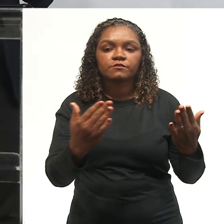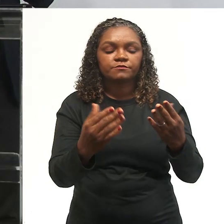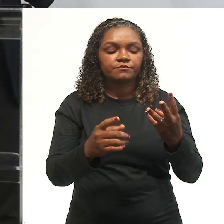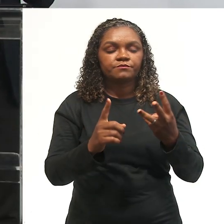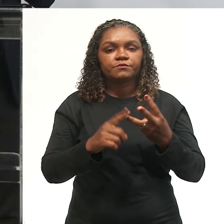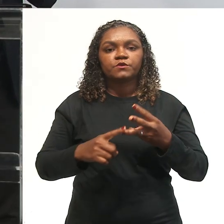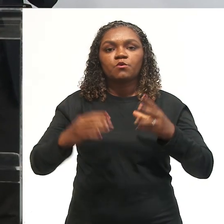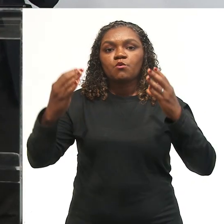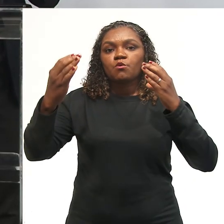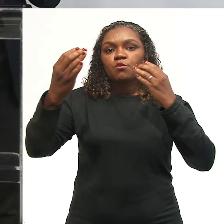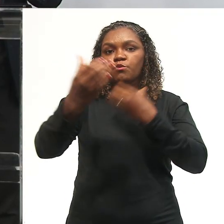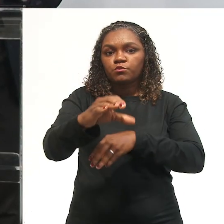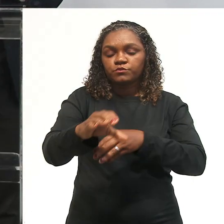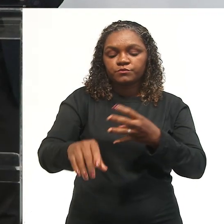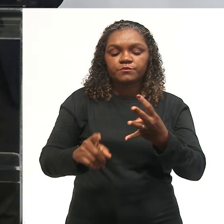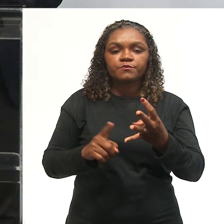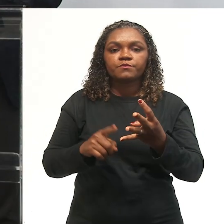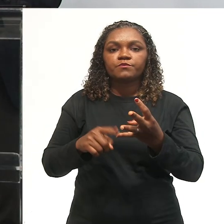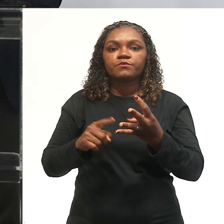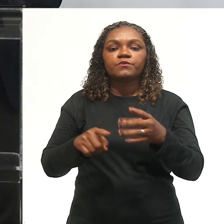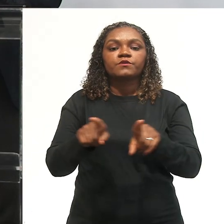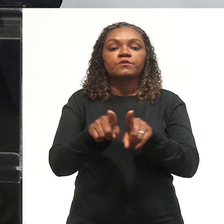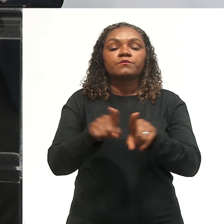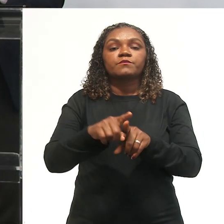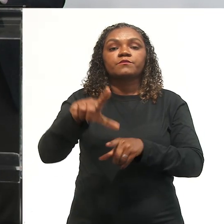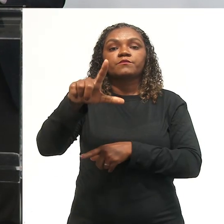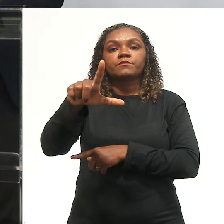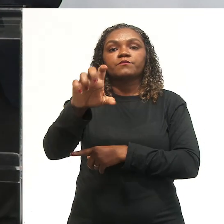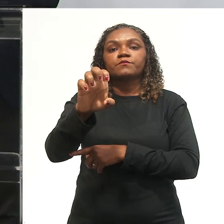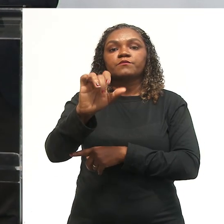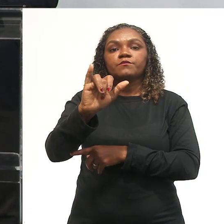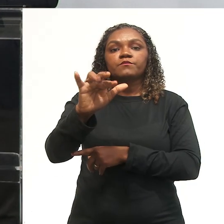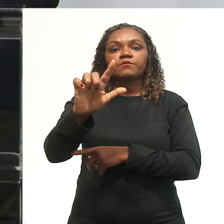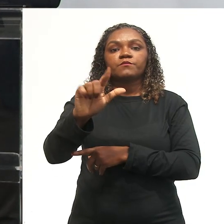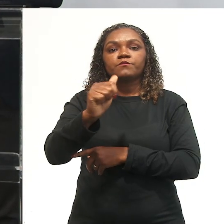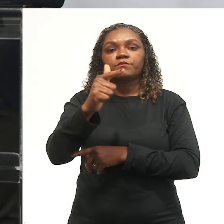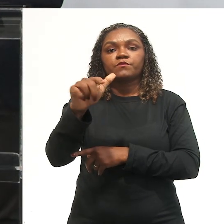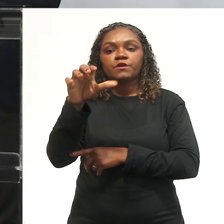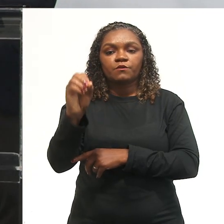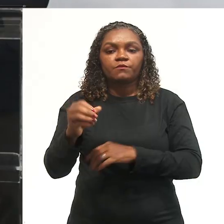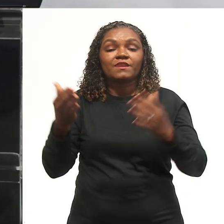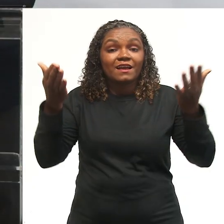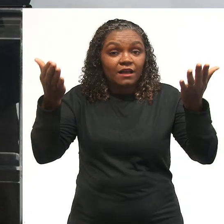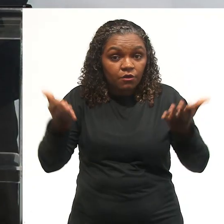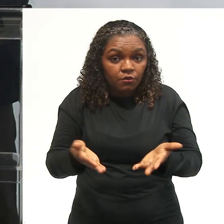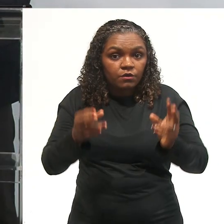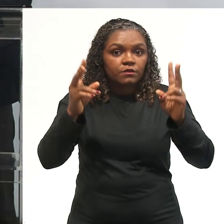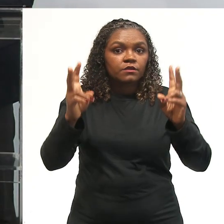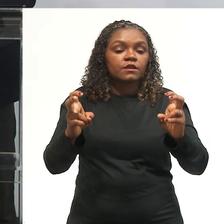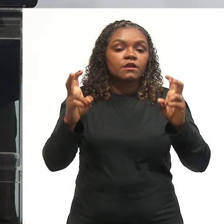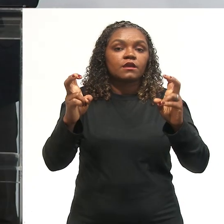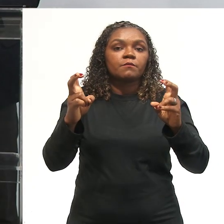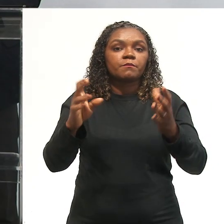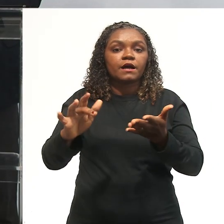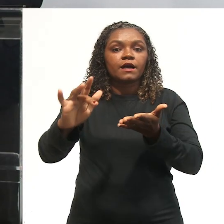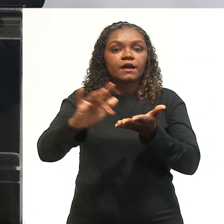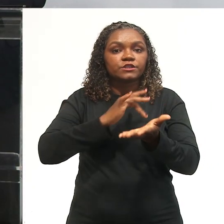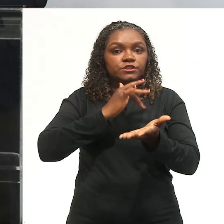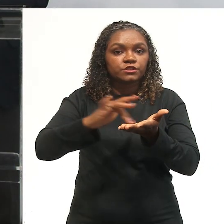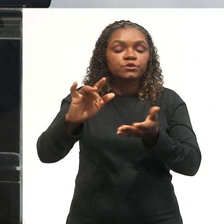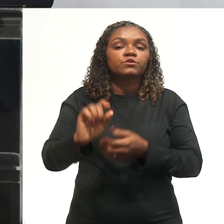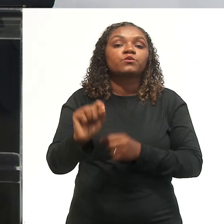concurso e também do leilão. Quando nós também falamos agora da modalidade pregão eletrônico, essa é